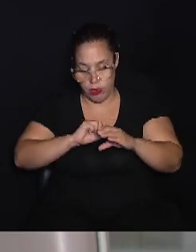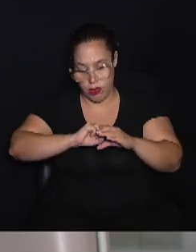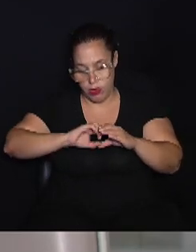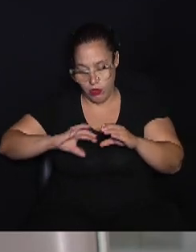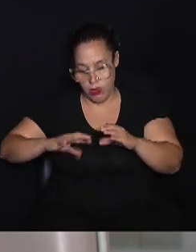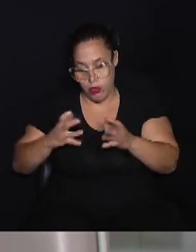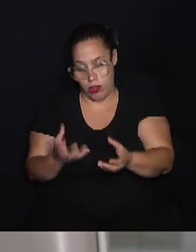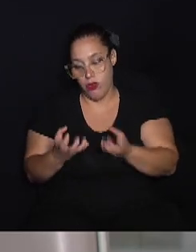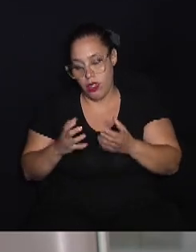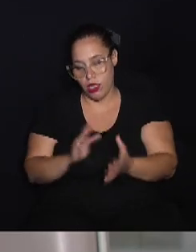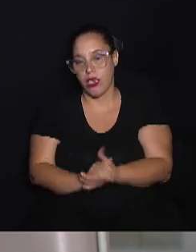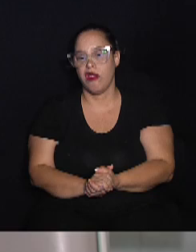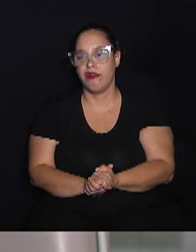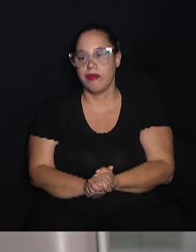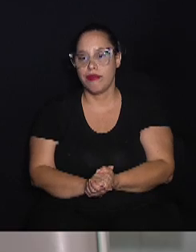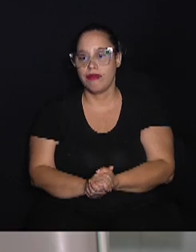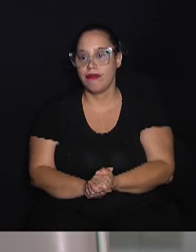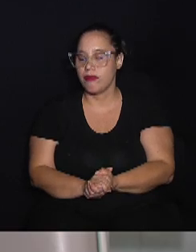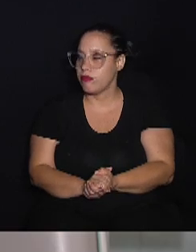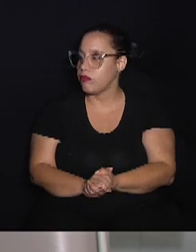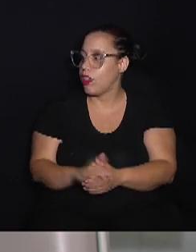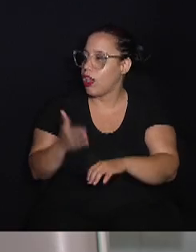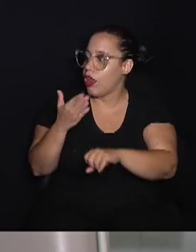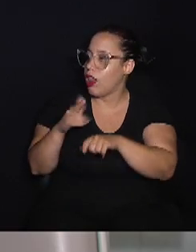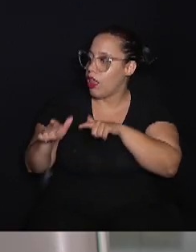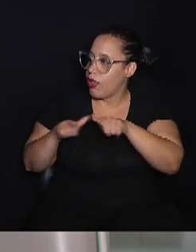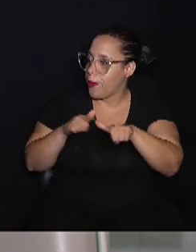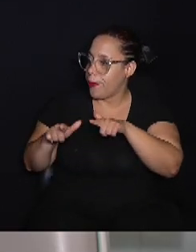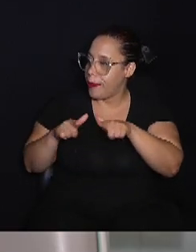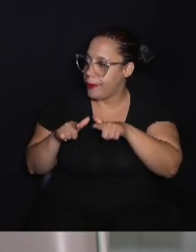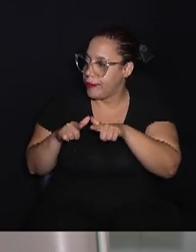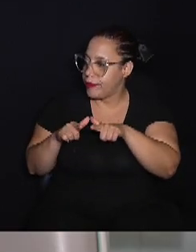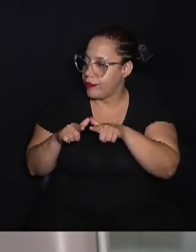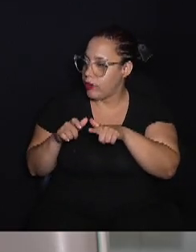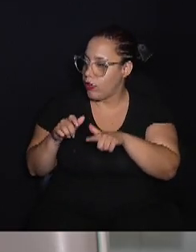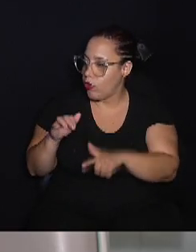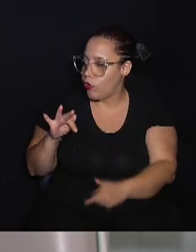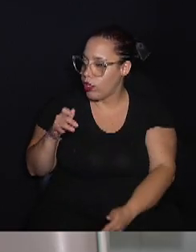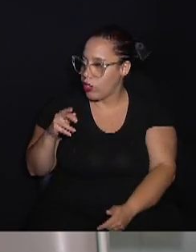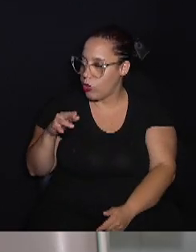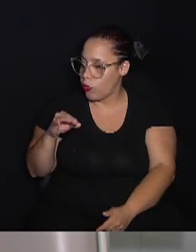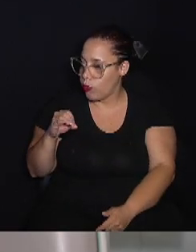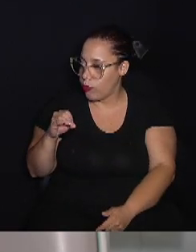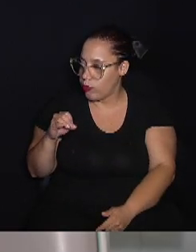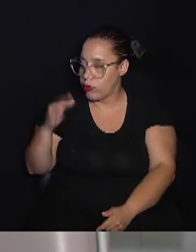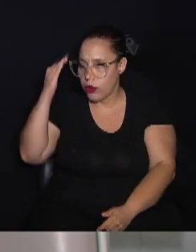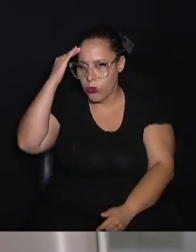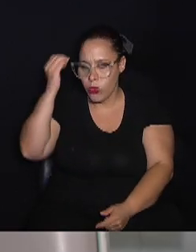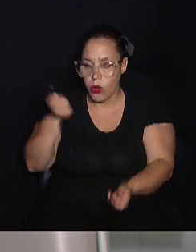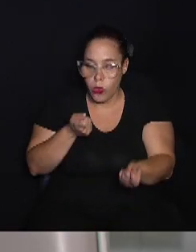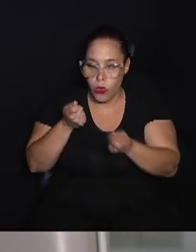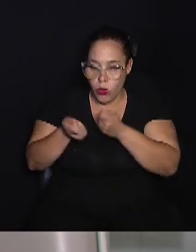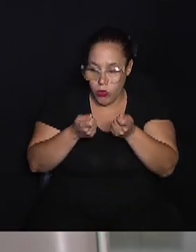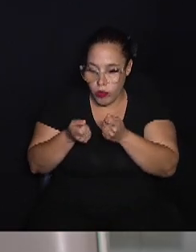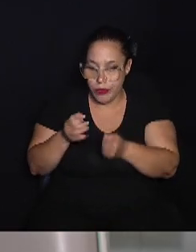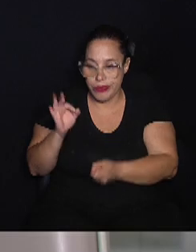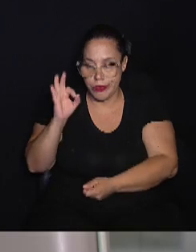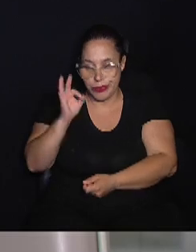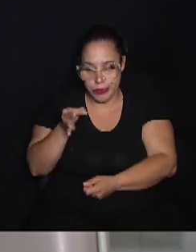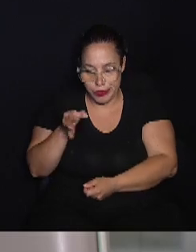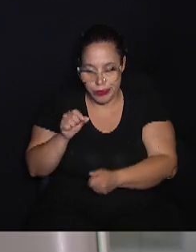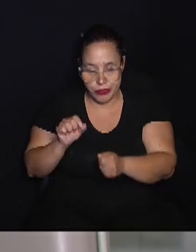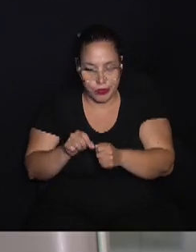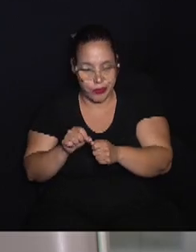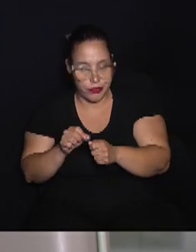querendo né Então até para trabalhar com essa parte da fitoterapia tem que saber manusear não é fazer